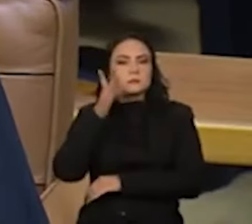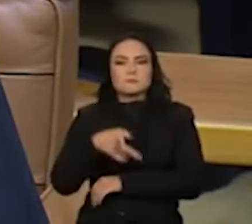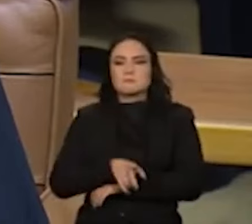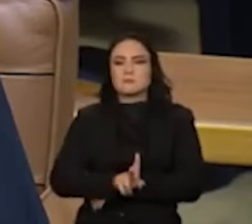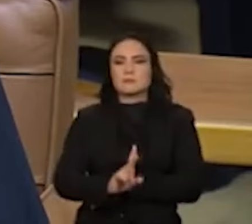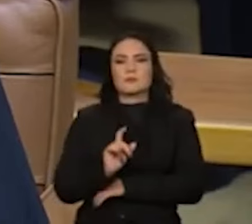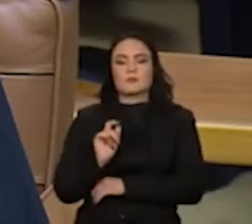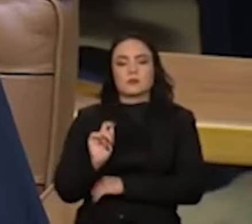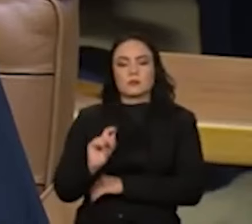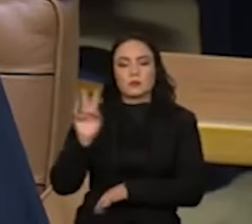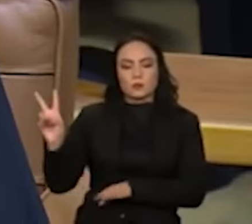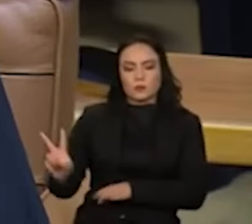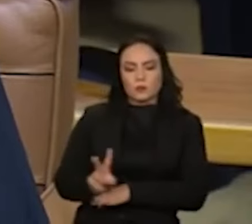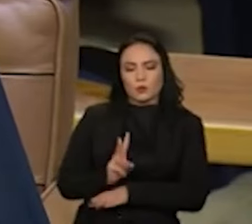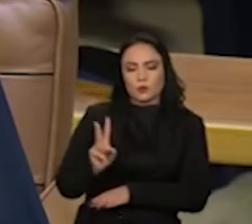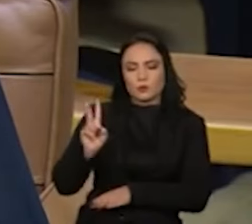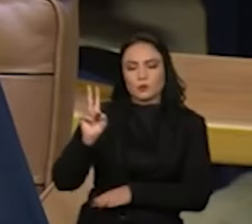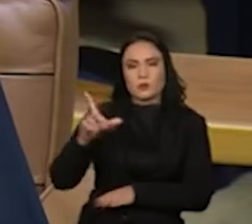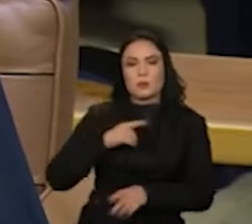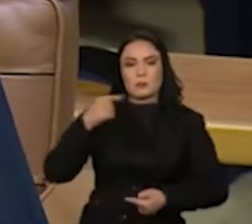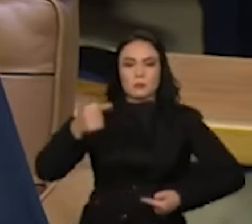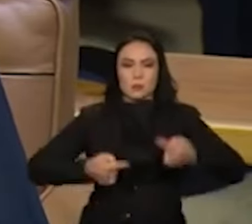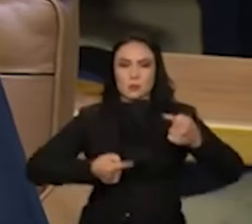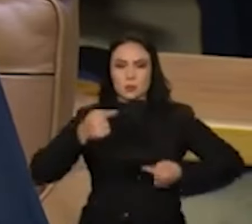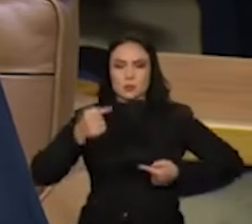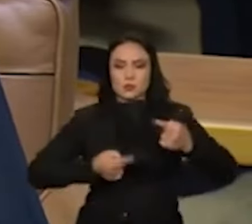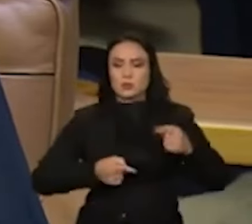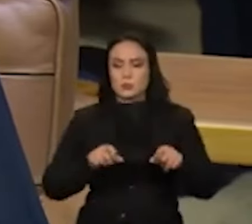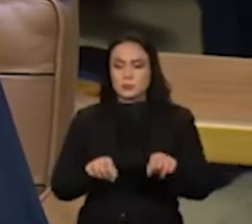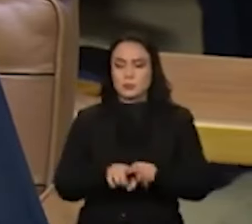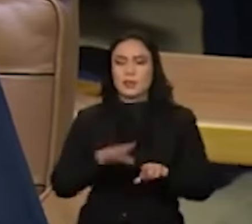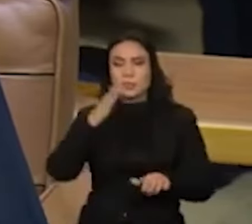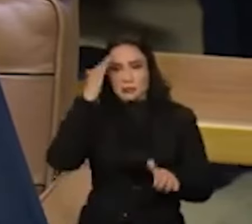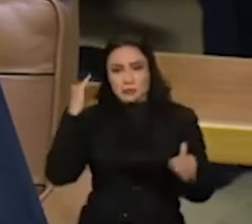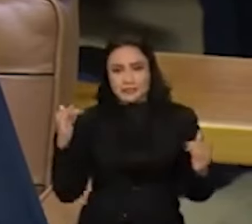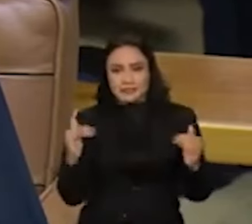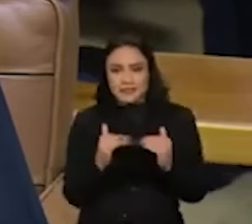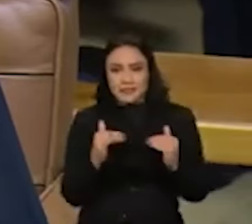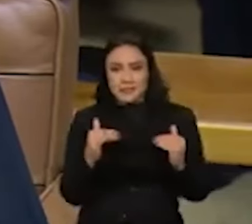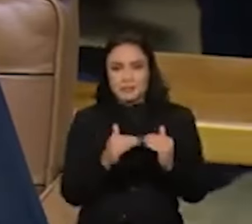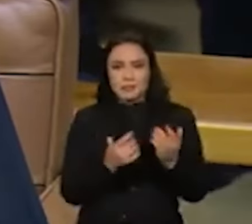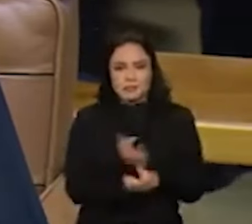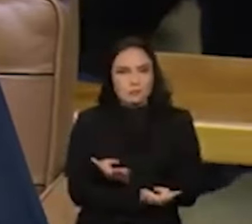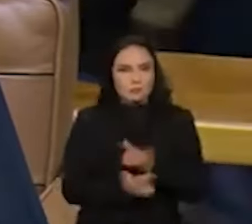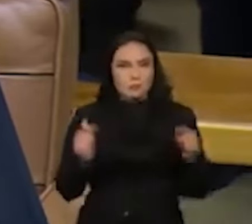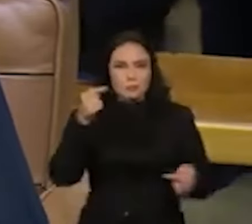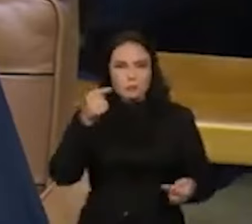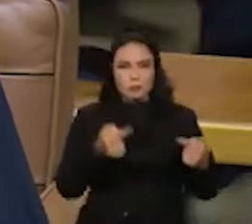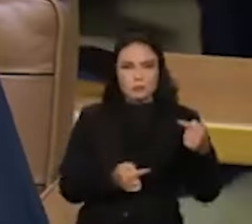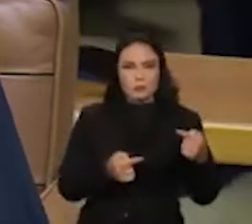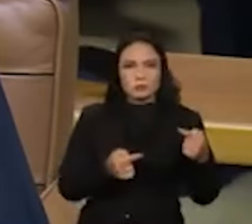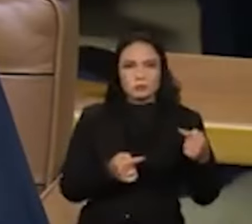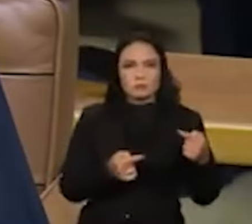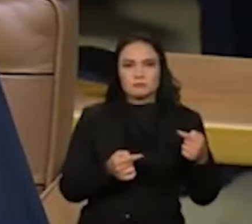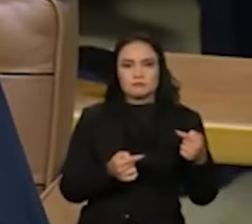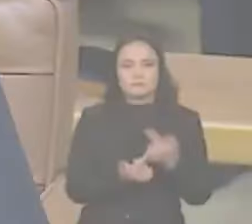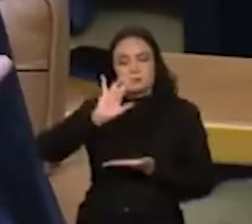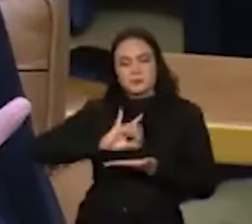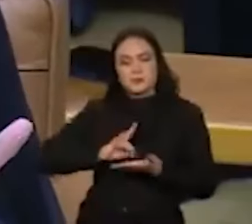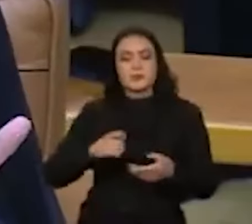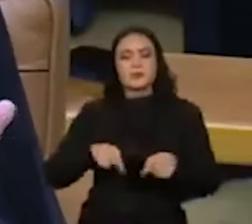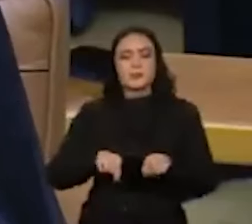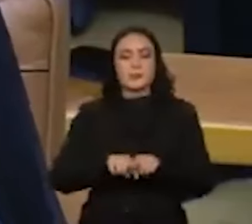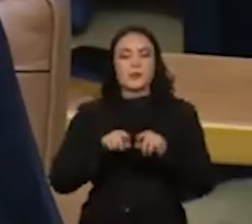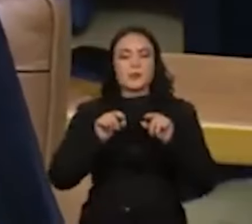sempre valorizar a política, entendendo que sem política não se faz